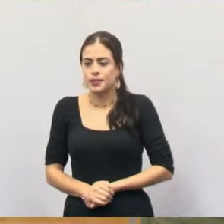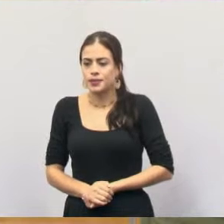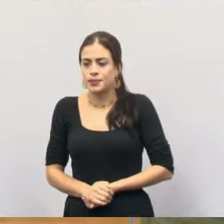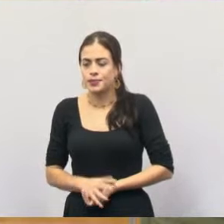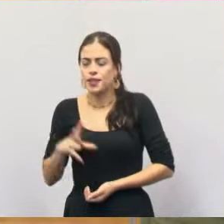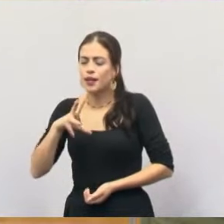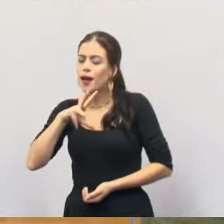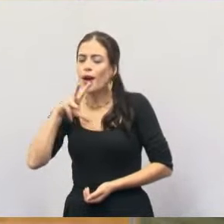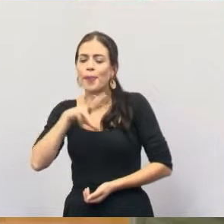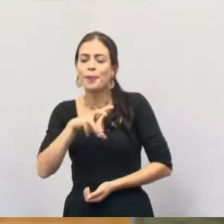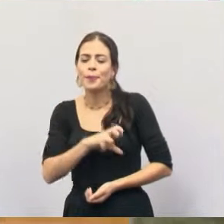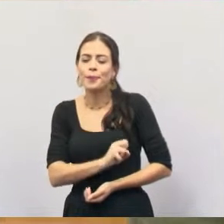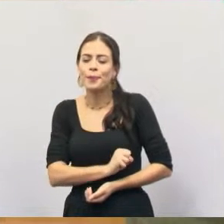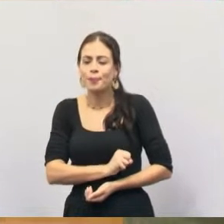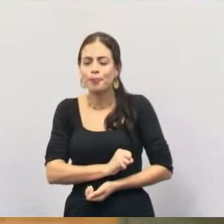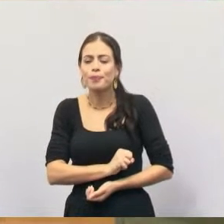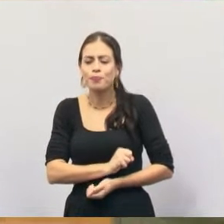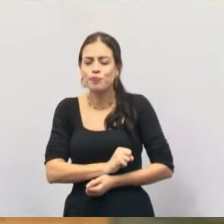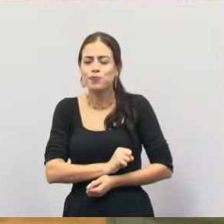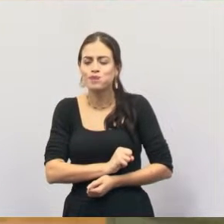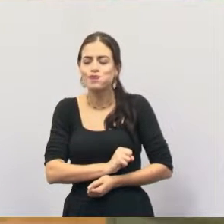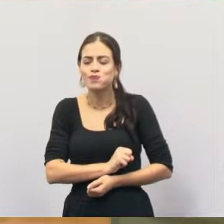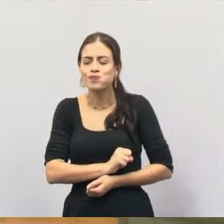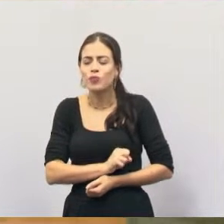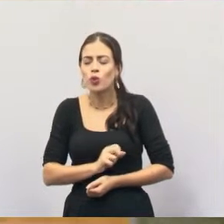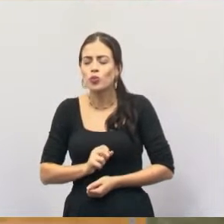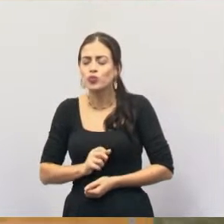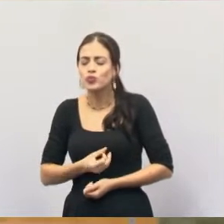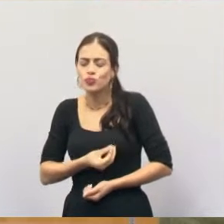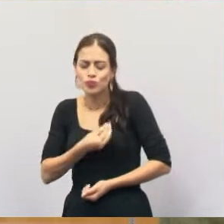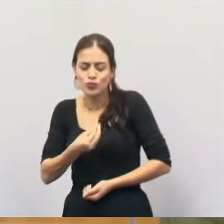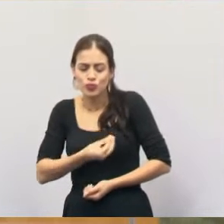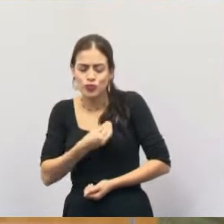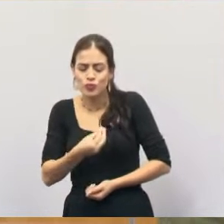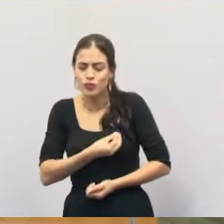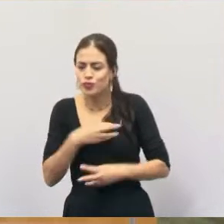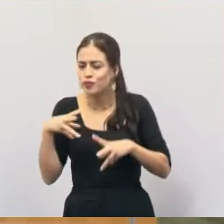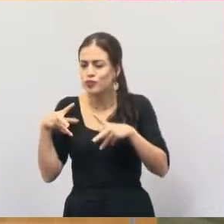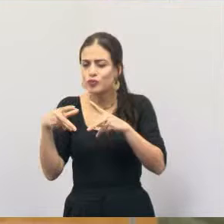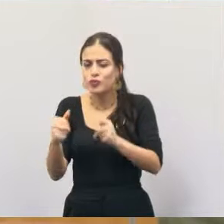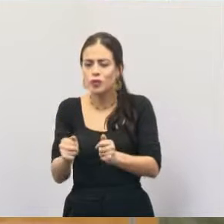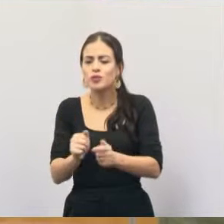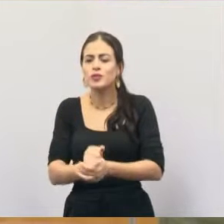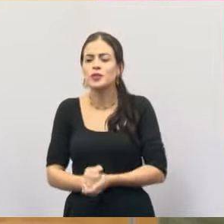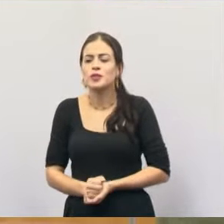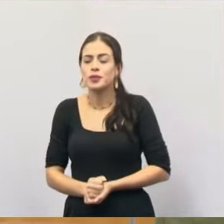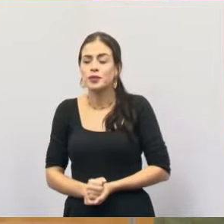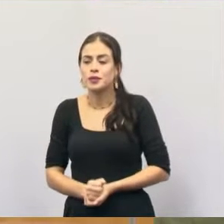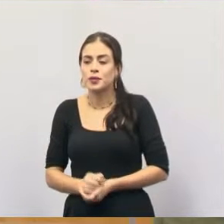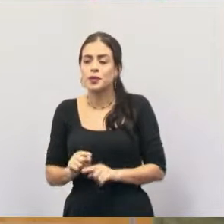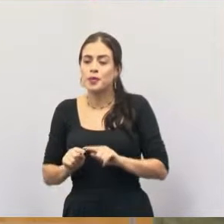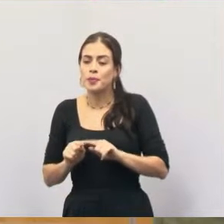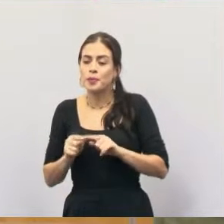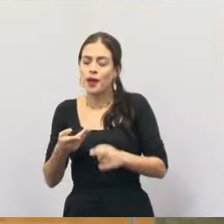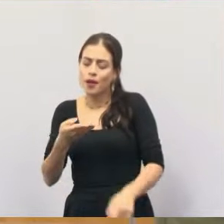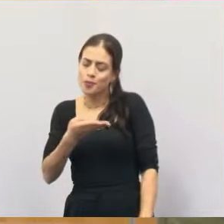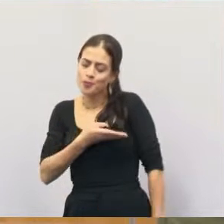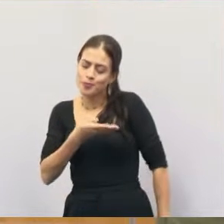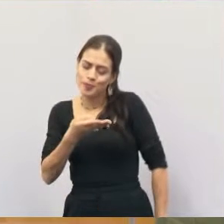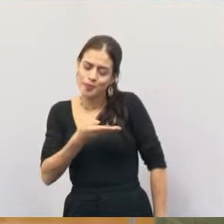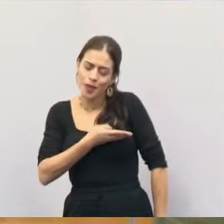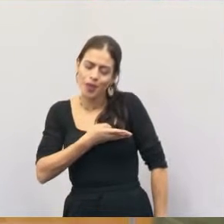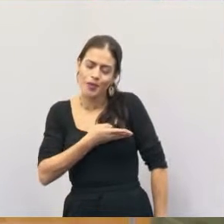Ele amou todos os momentos que ele viveu, mas nosso amado amigo e grande